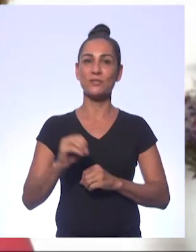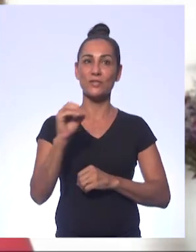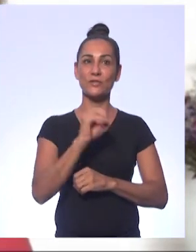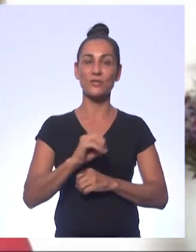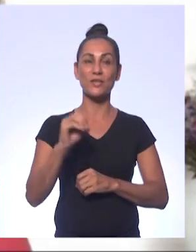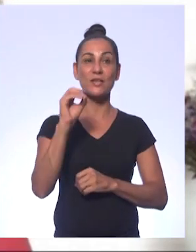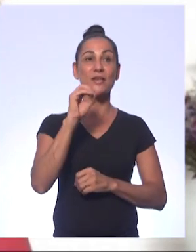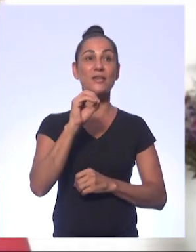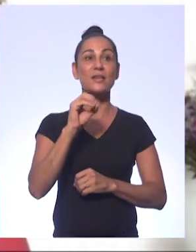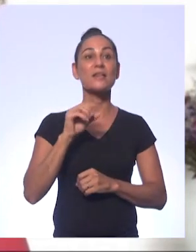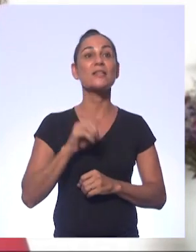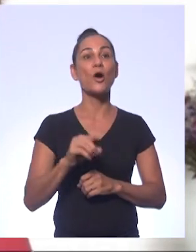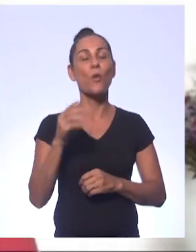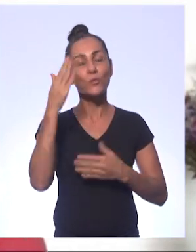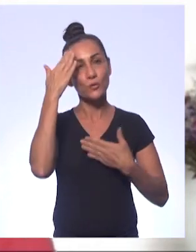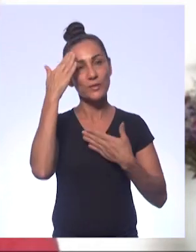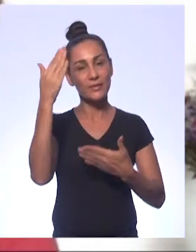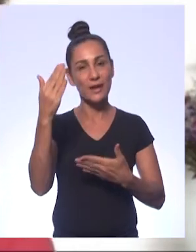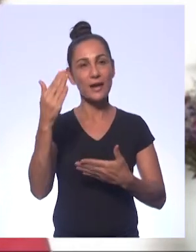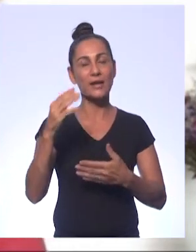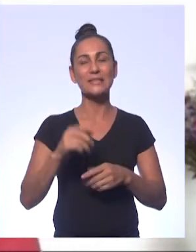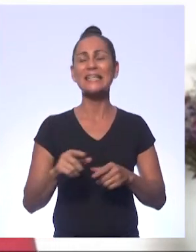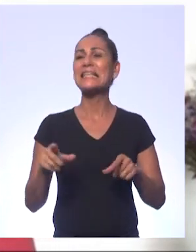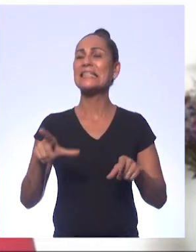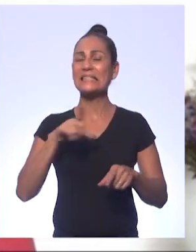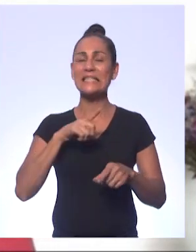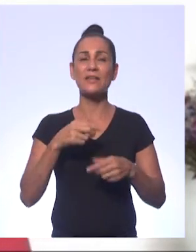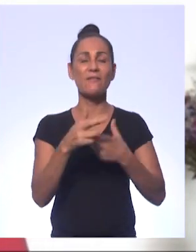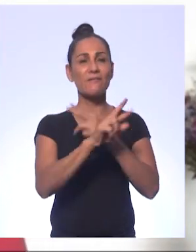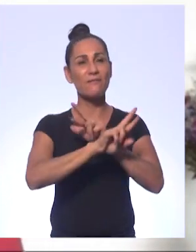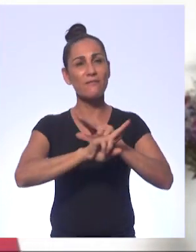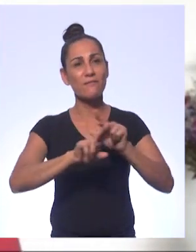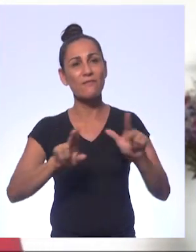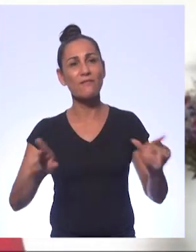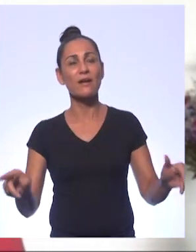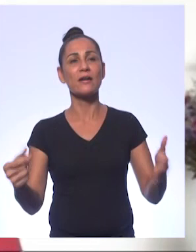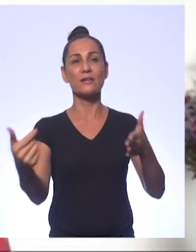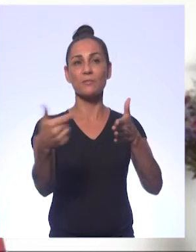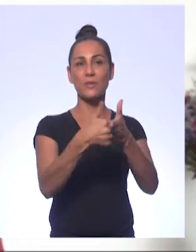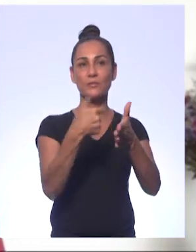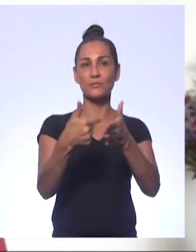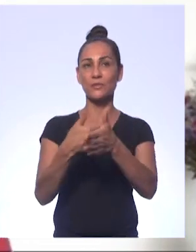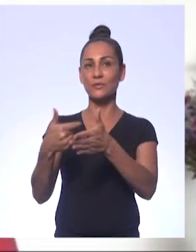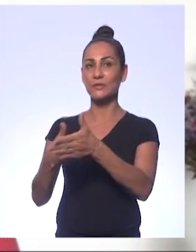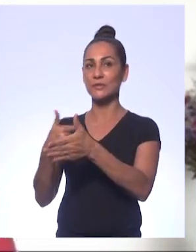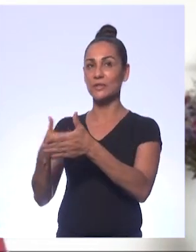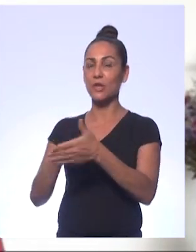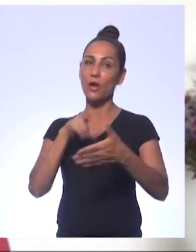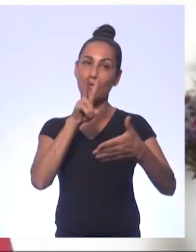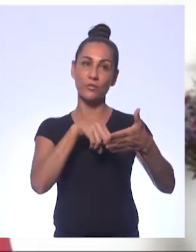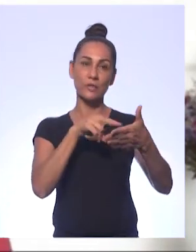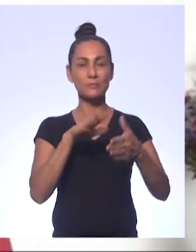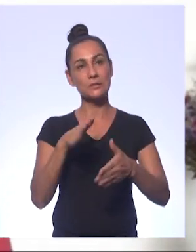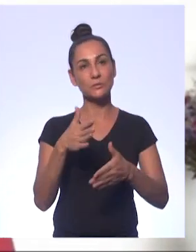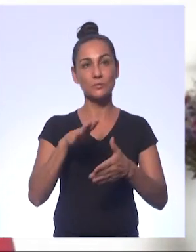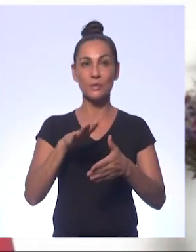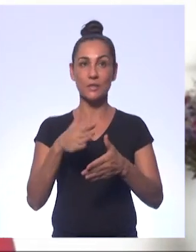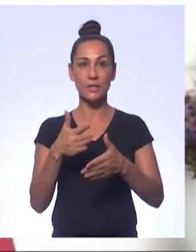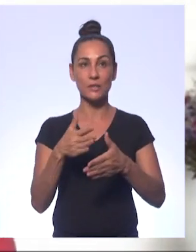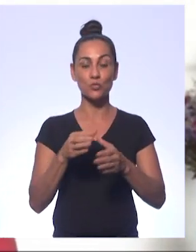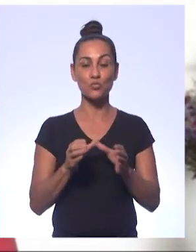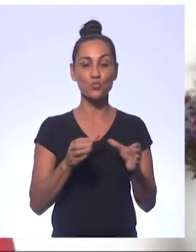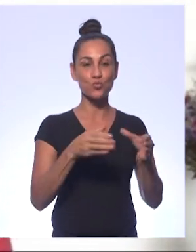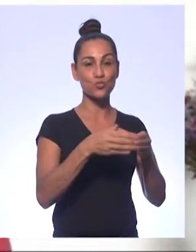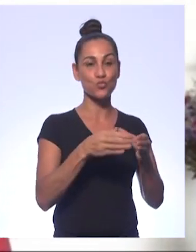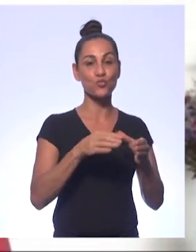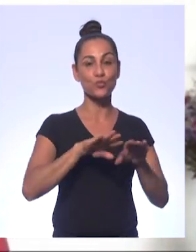professor Devair. Tem várias perguntas aqui, eu vou lê-las mais ou menos